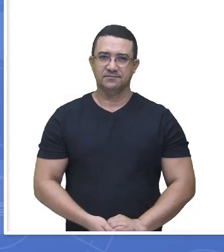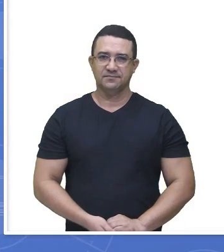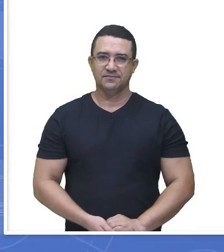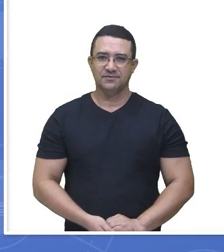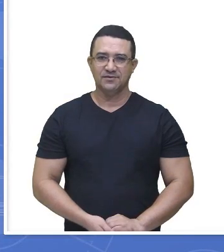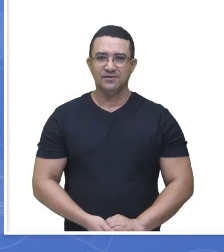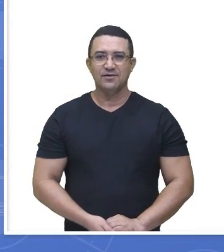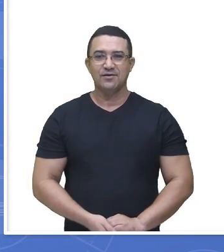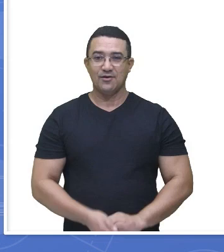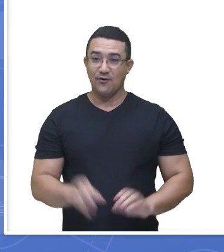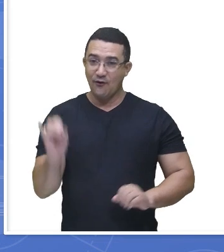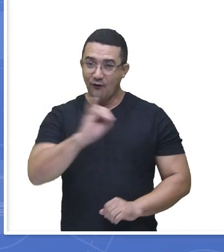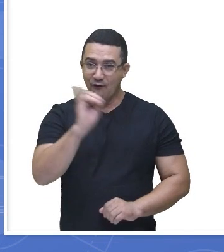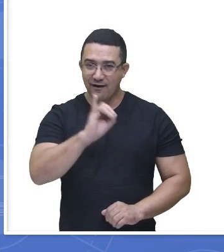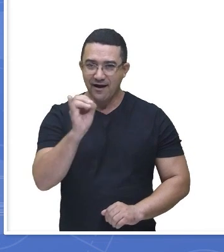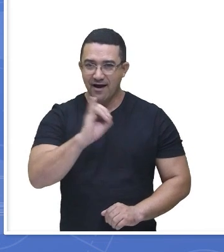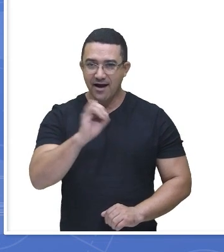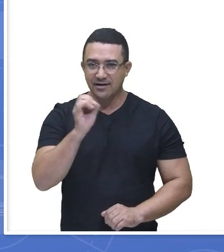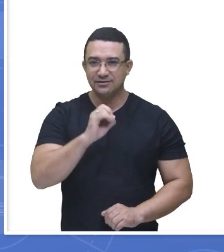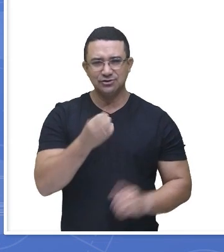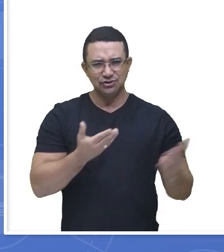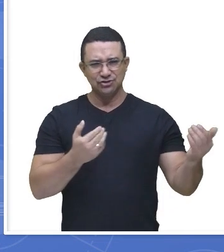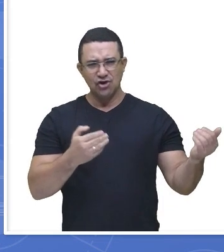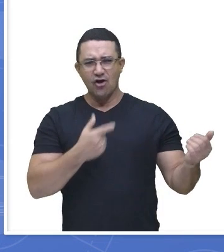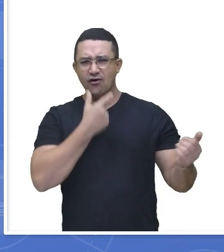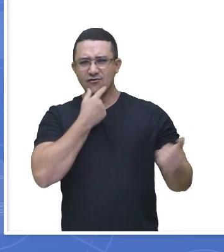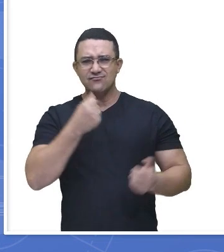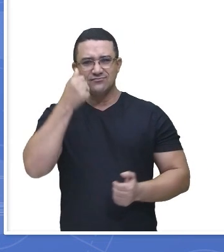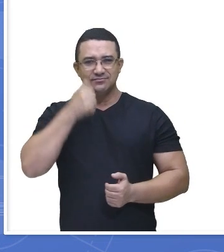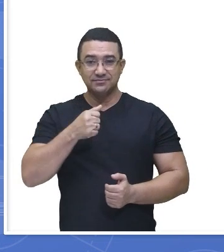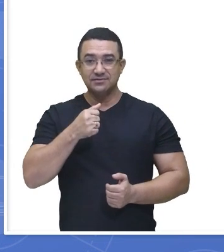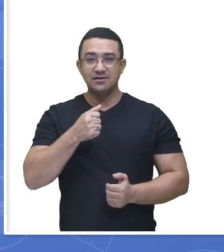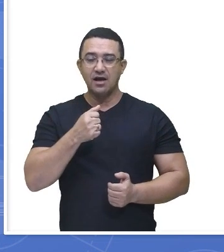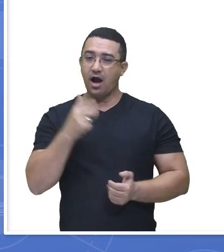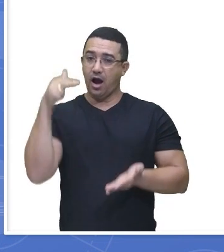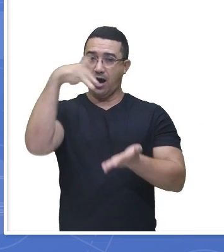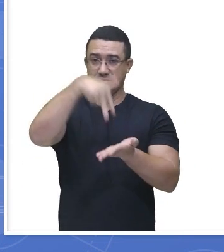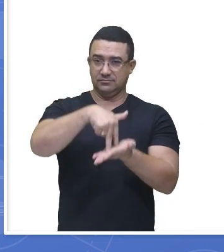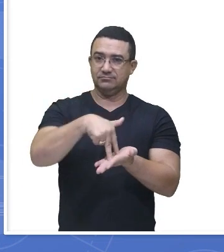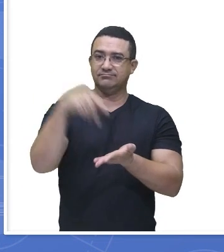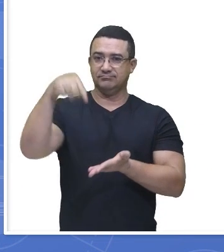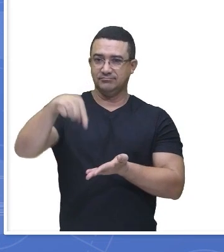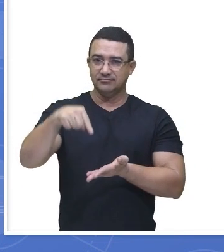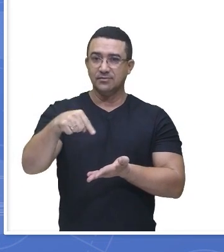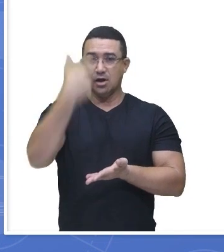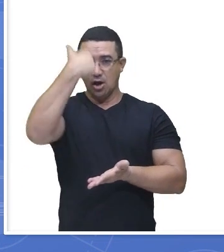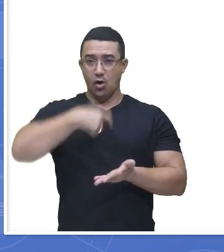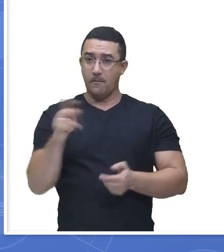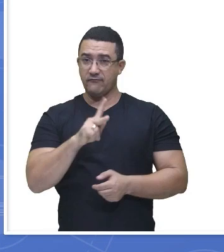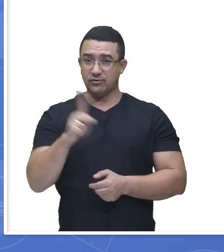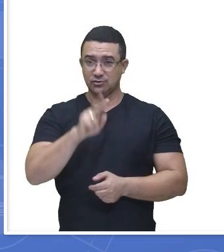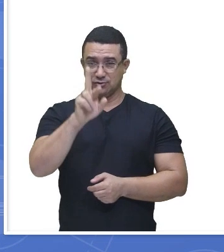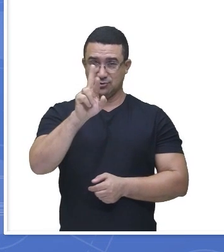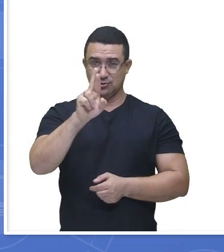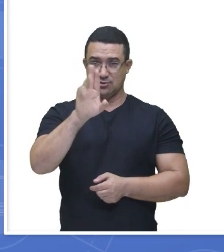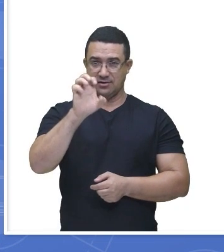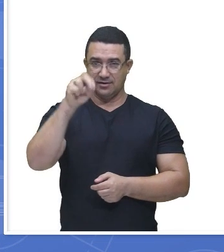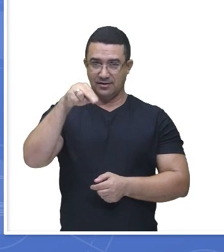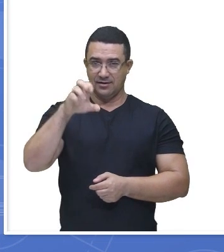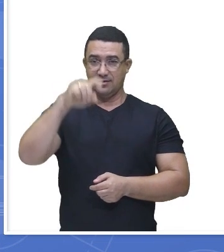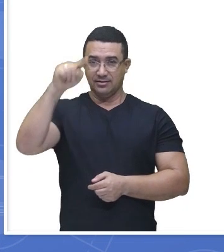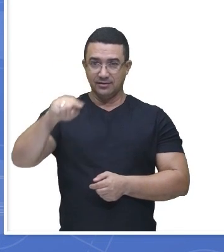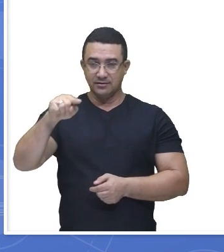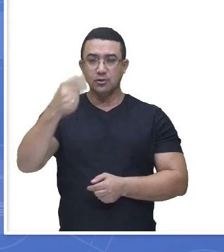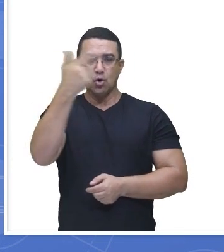Olá, chicos, olá, chicas, e aqui estamos mais uma vez, né? Eu, professor René, dando continuidade àquilo